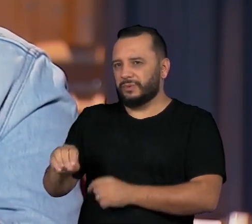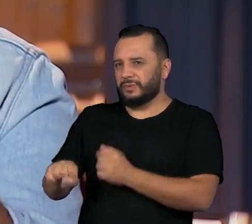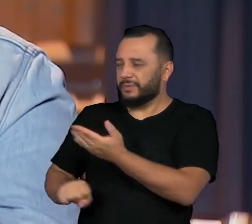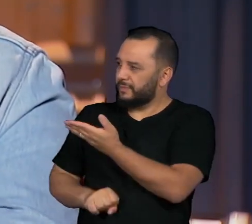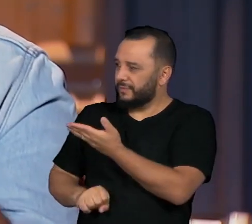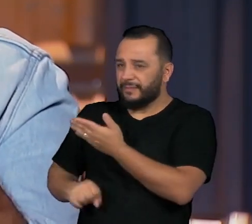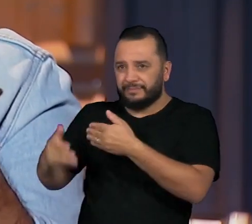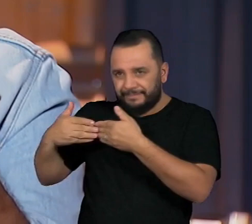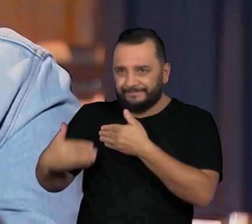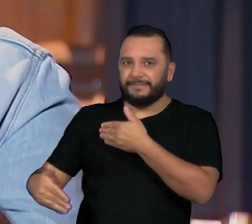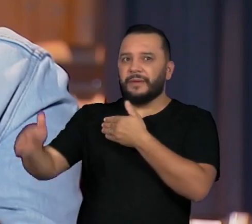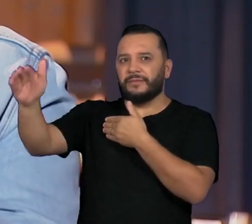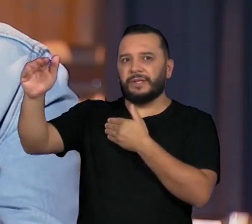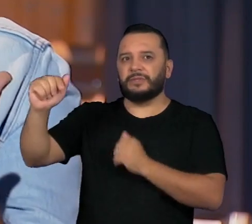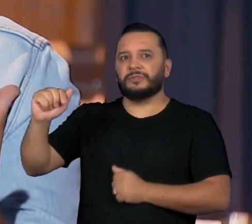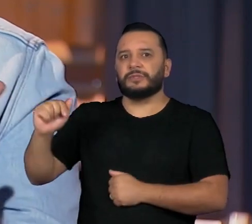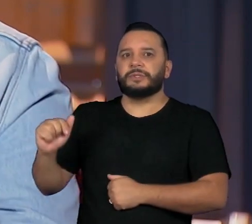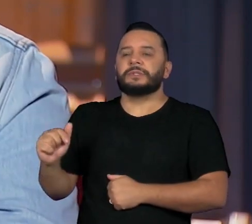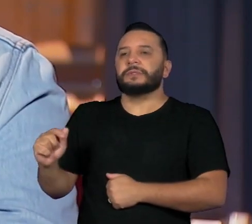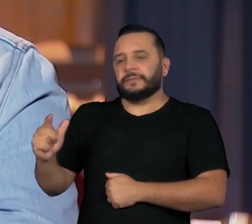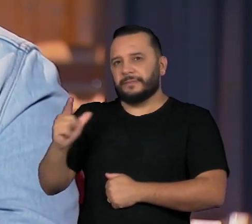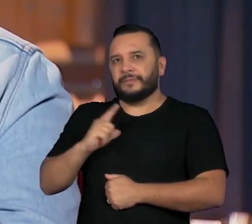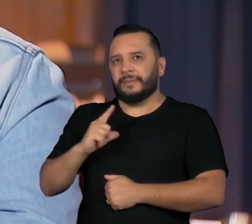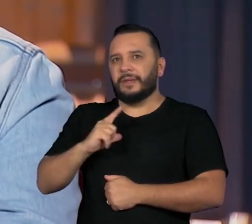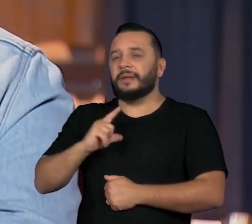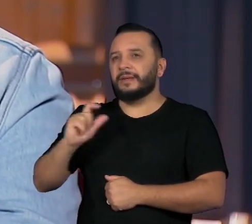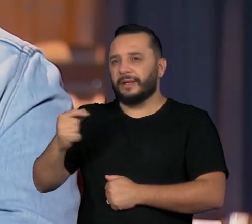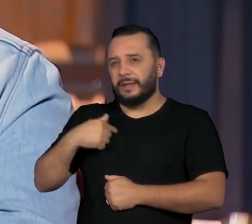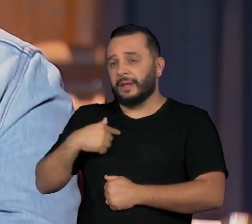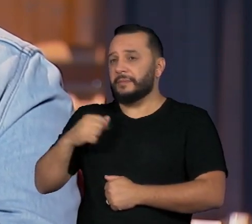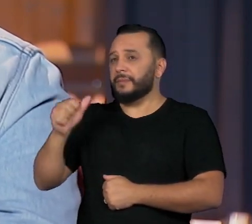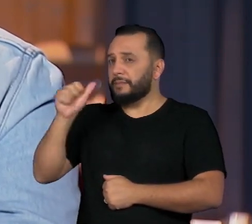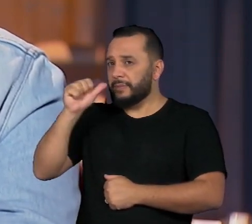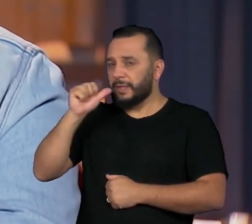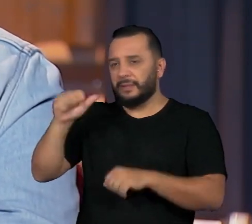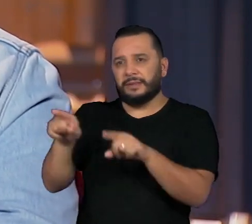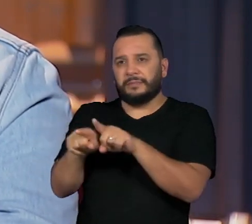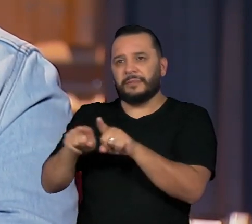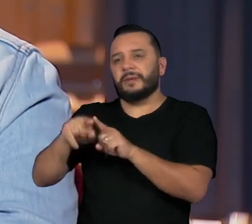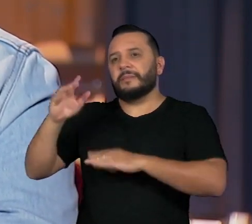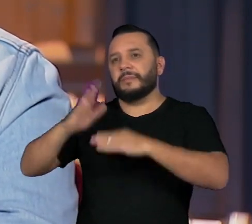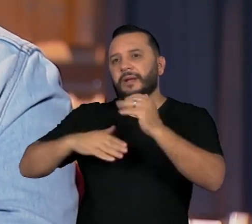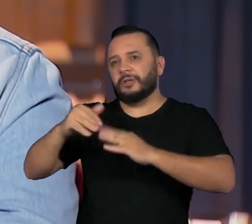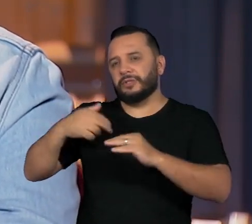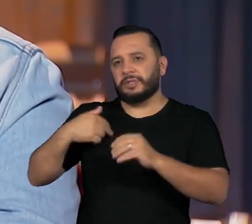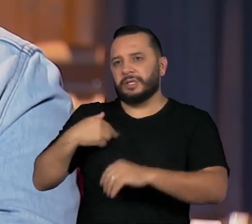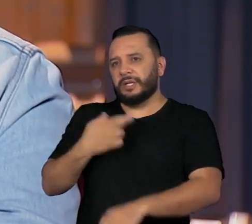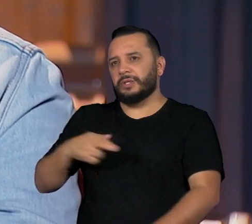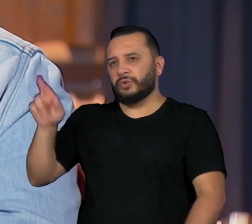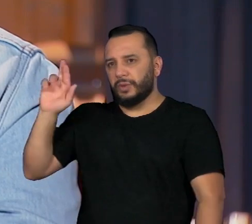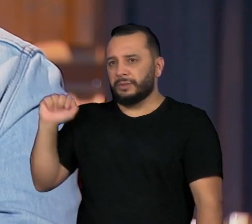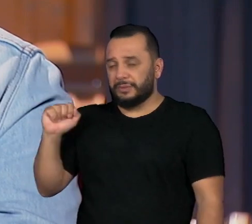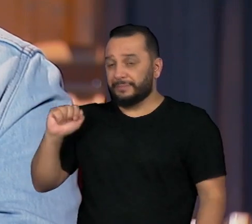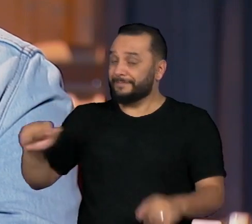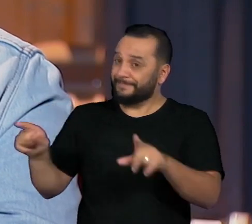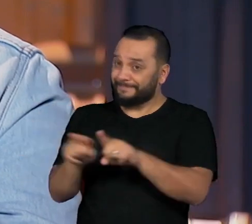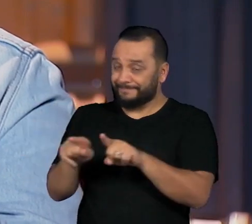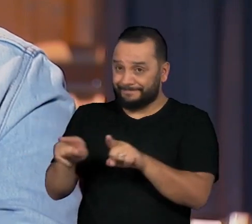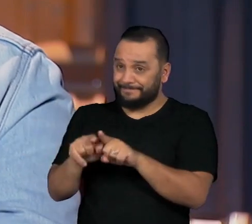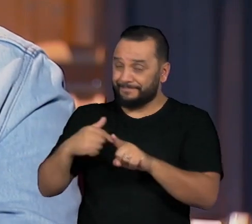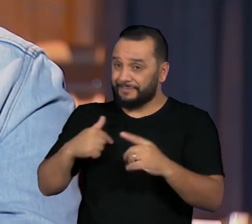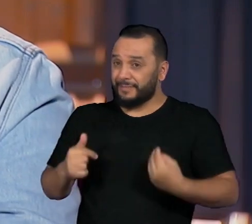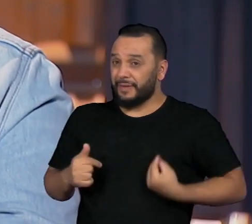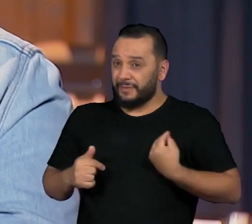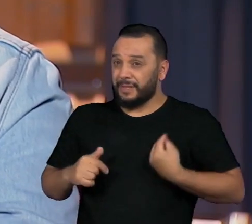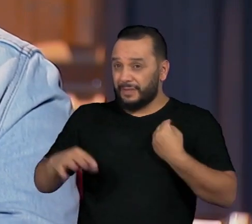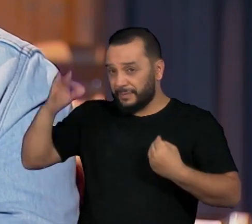acumulado embebido em práticas religiosas. A gente não tem que ter medo da vida espiritual. Até porque a vida espiritual, ela não